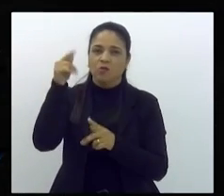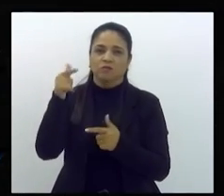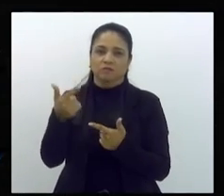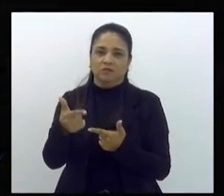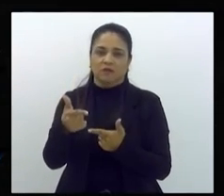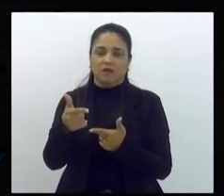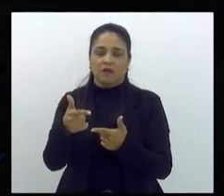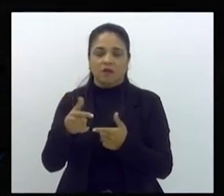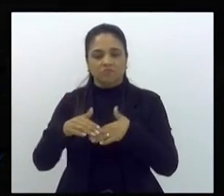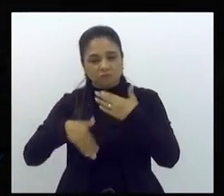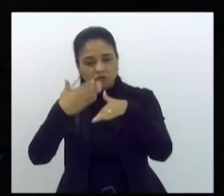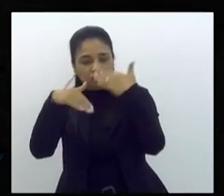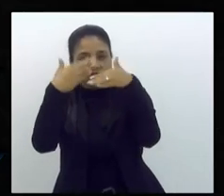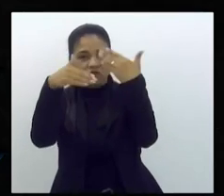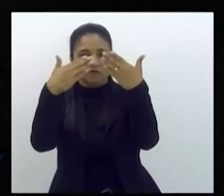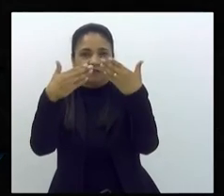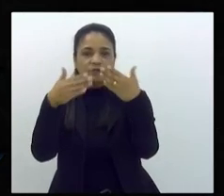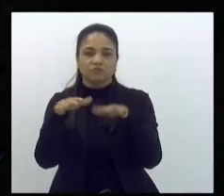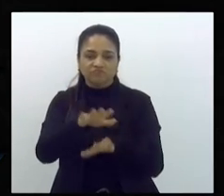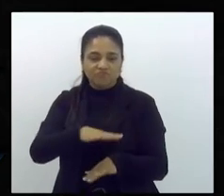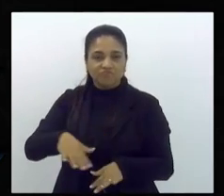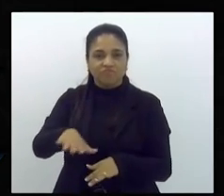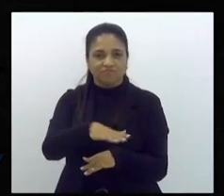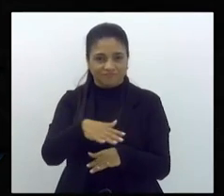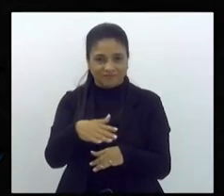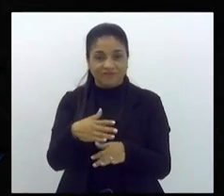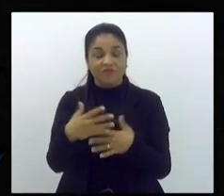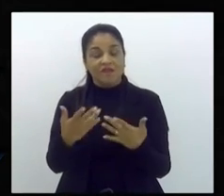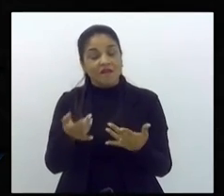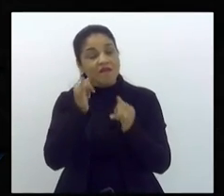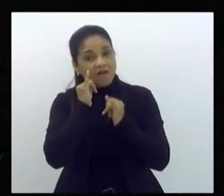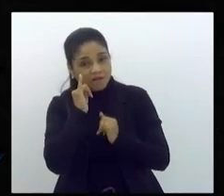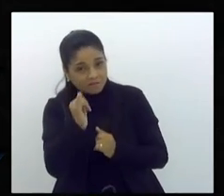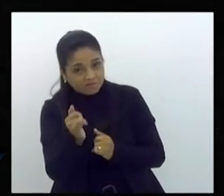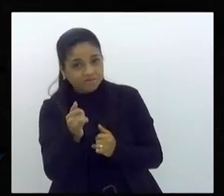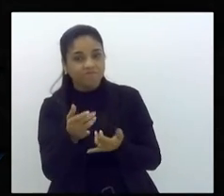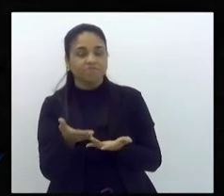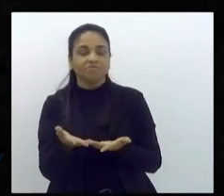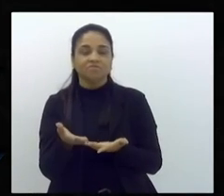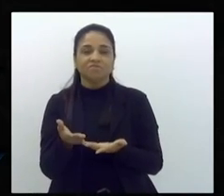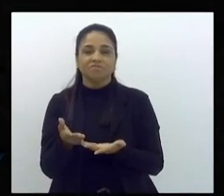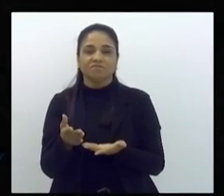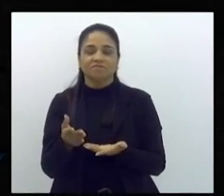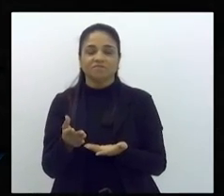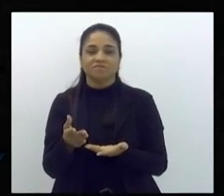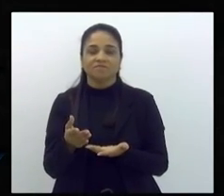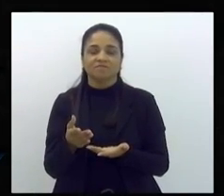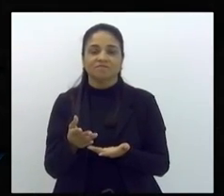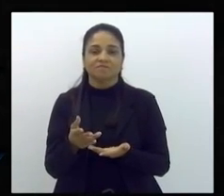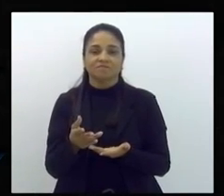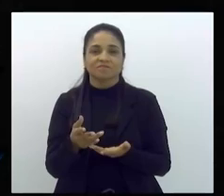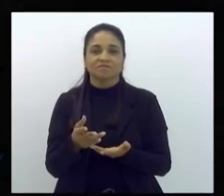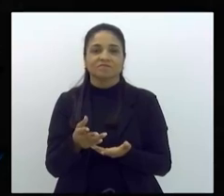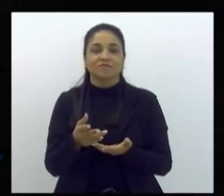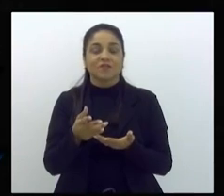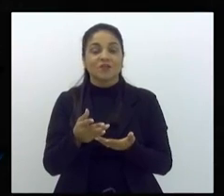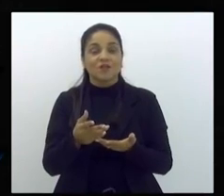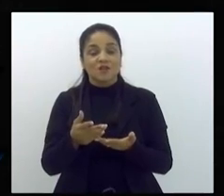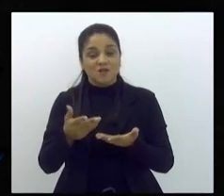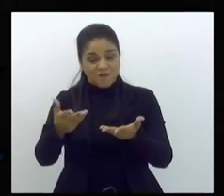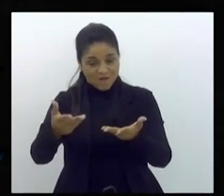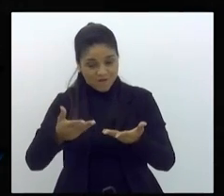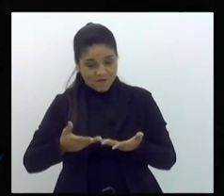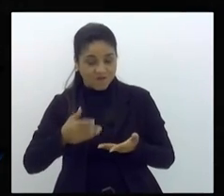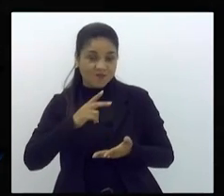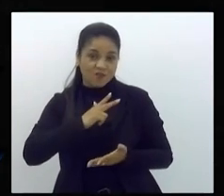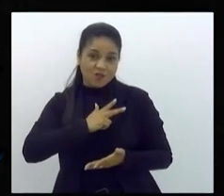indutores do desenvolvimento Regional queria falar também é sobre a vinda do Lula no Rio de